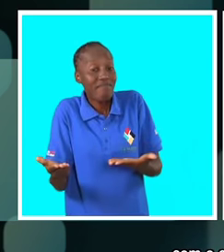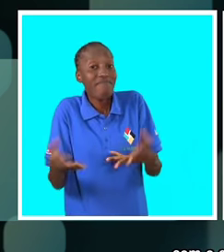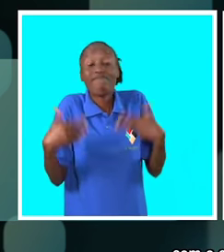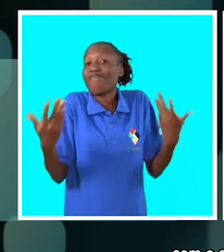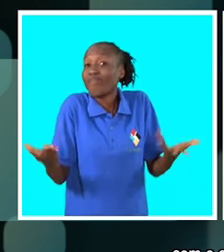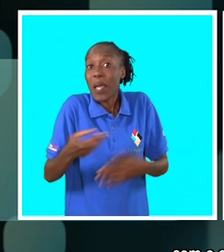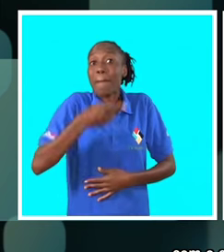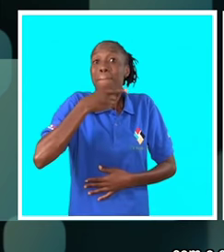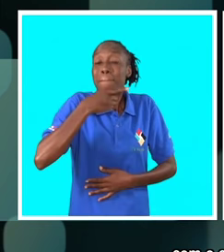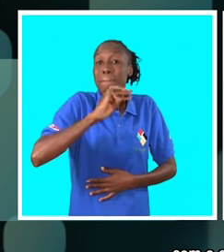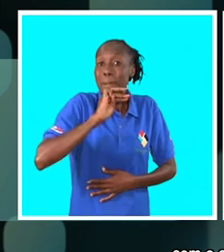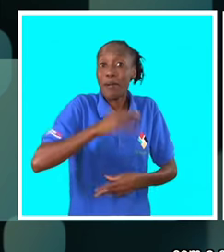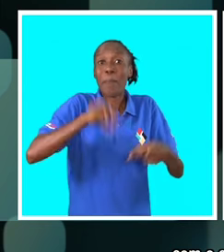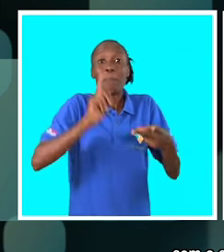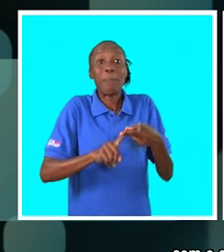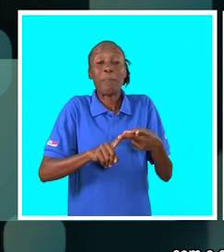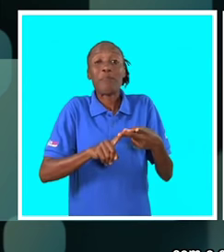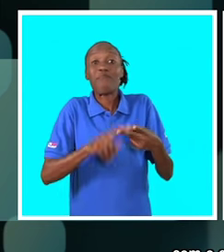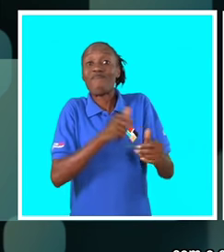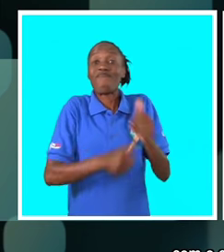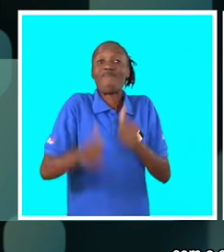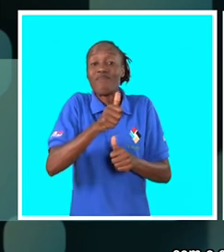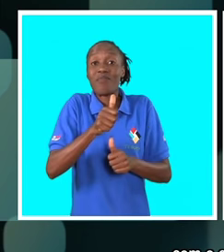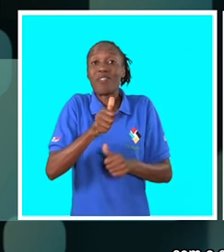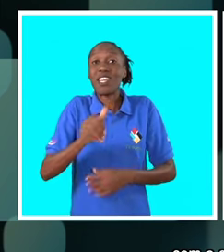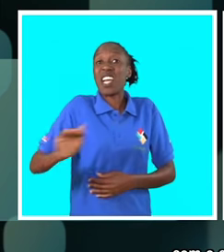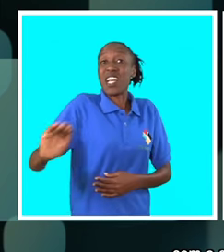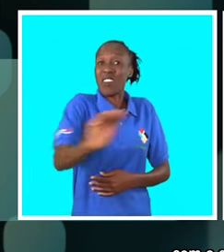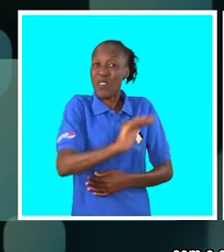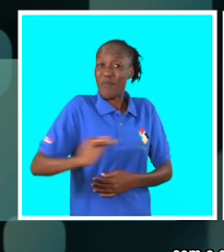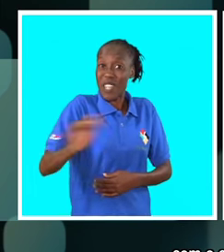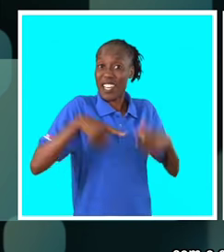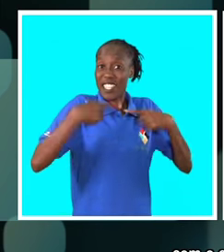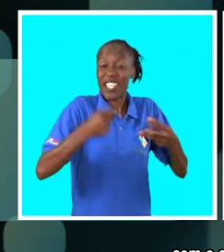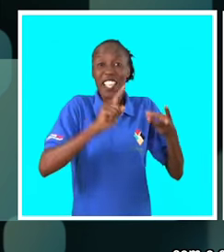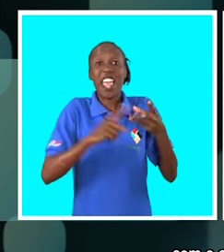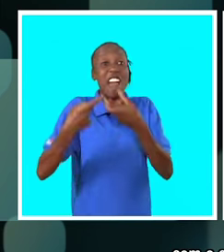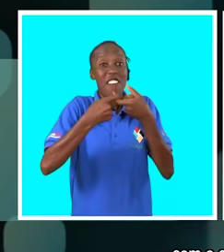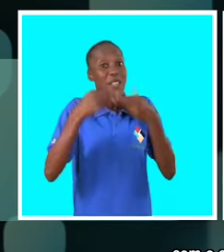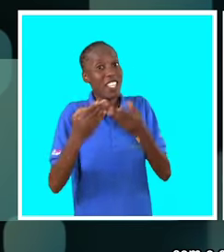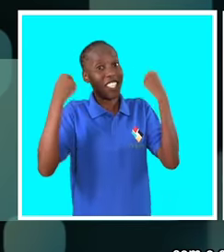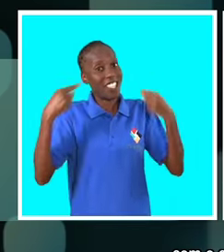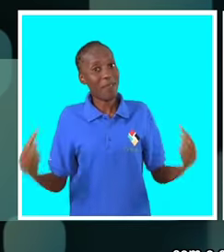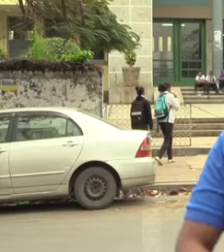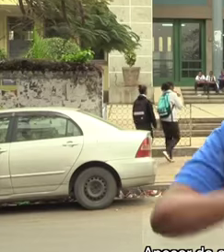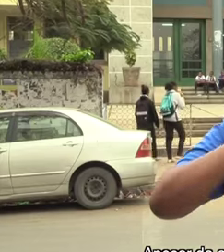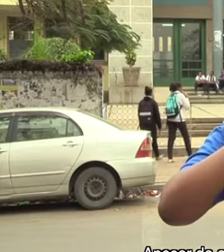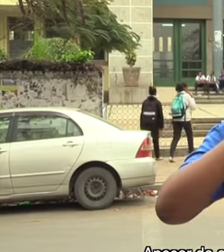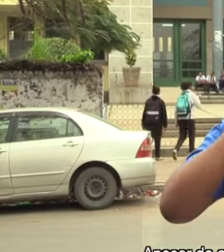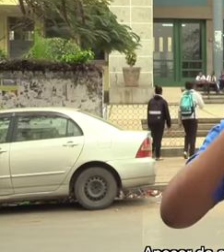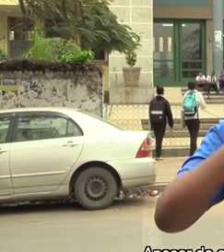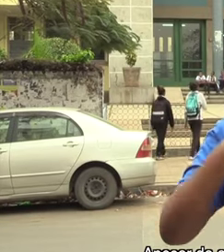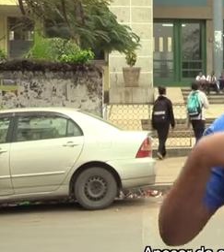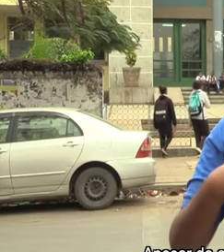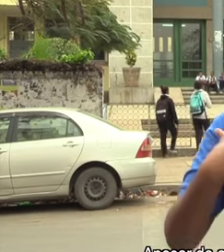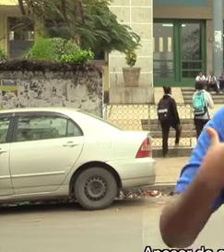consentimento dos pais e com o interesse da comunidade e da família nesse casamento. Apesar